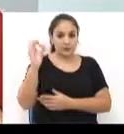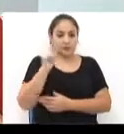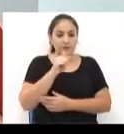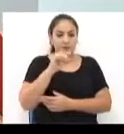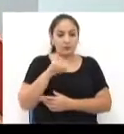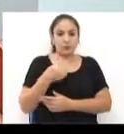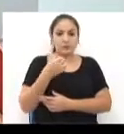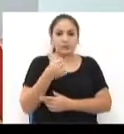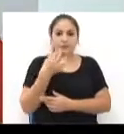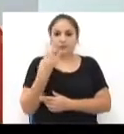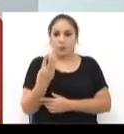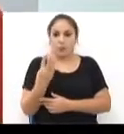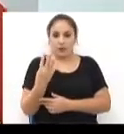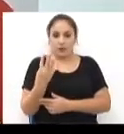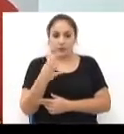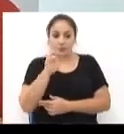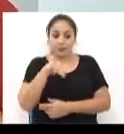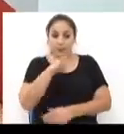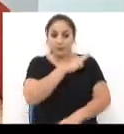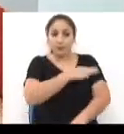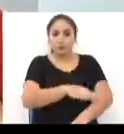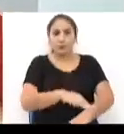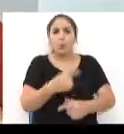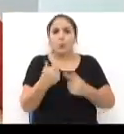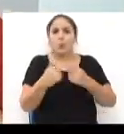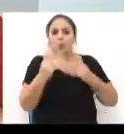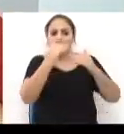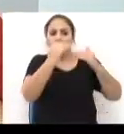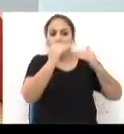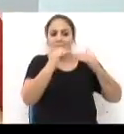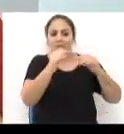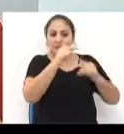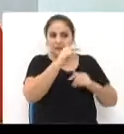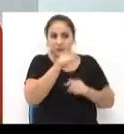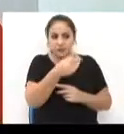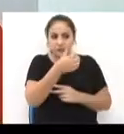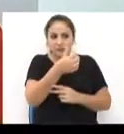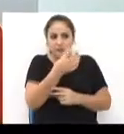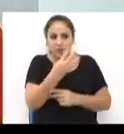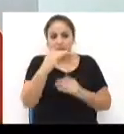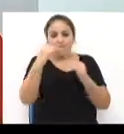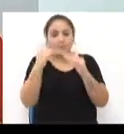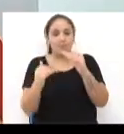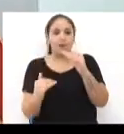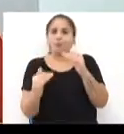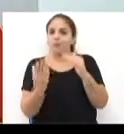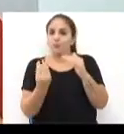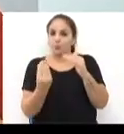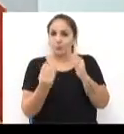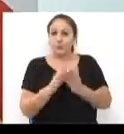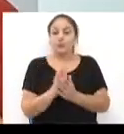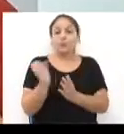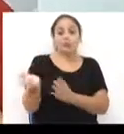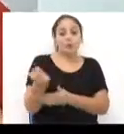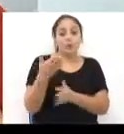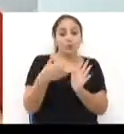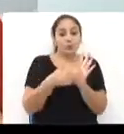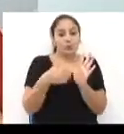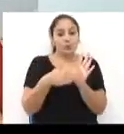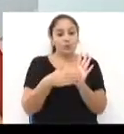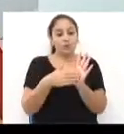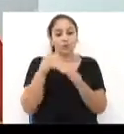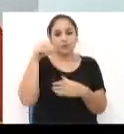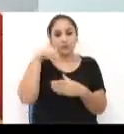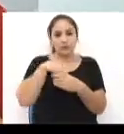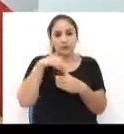que é 7,64%, já que ele está muito abaixo essa sua proposta, que venha trazer uma nova proposta,